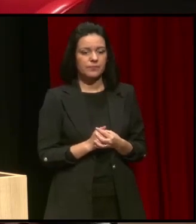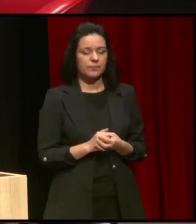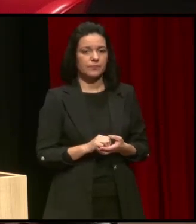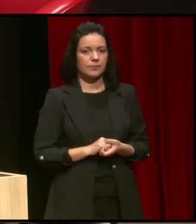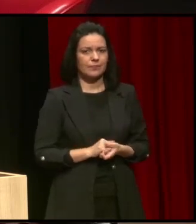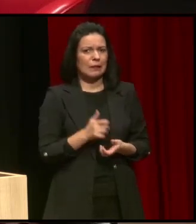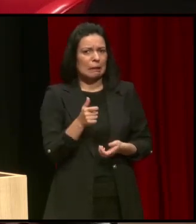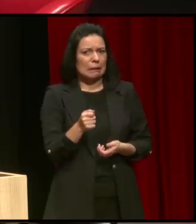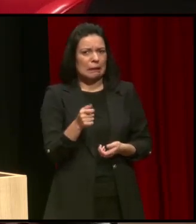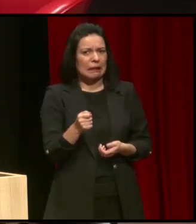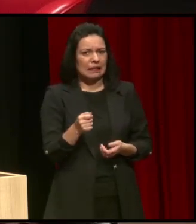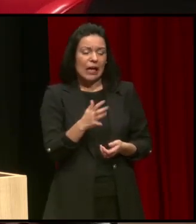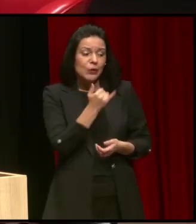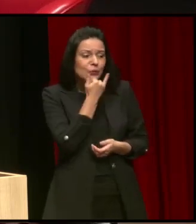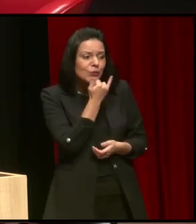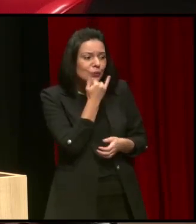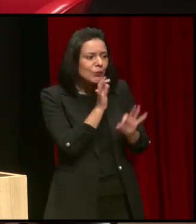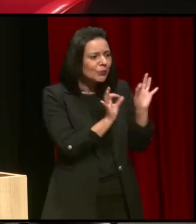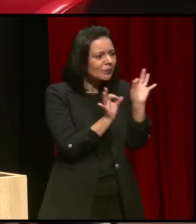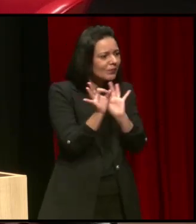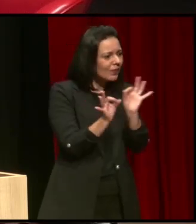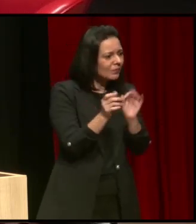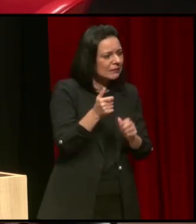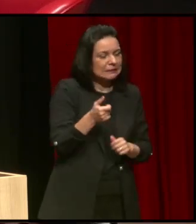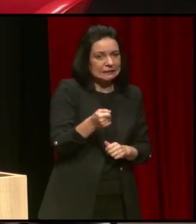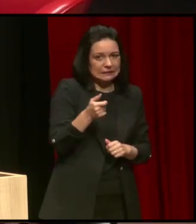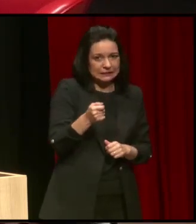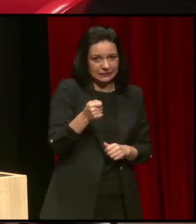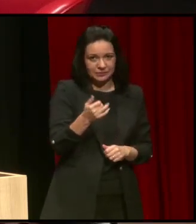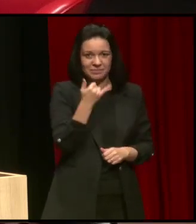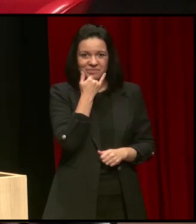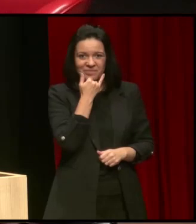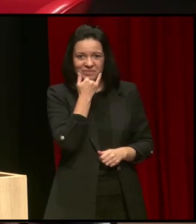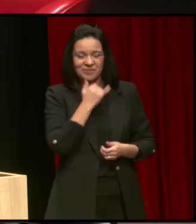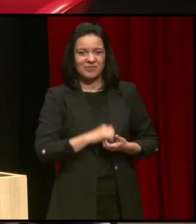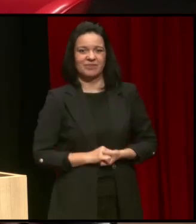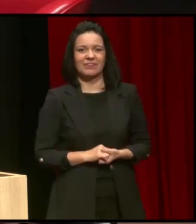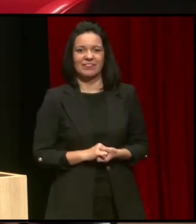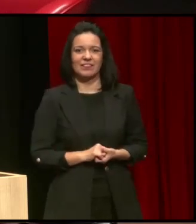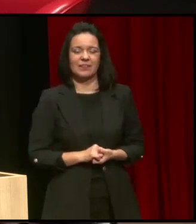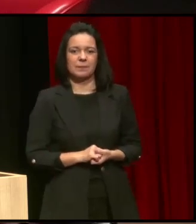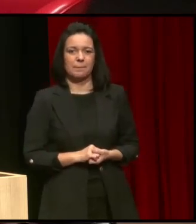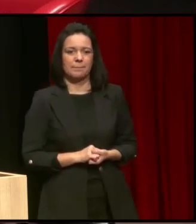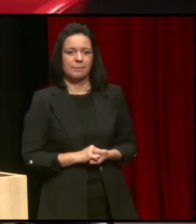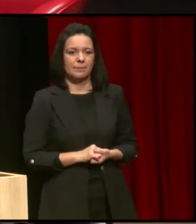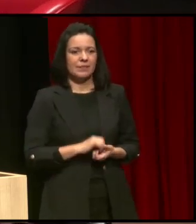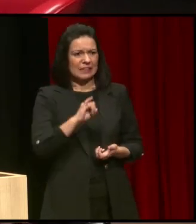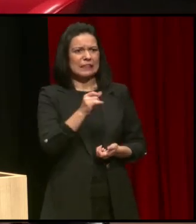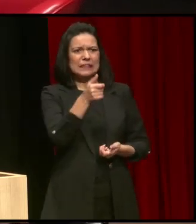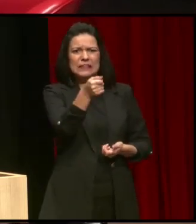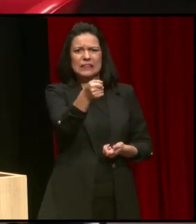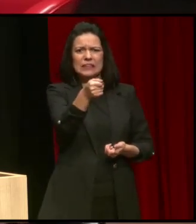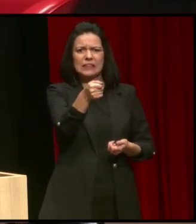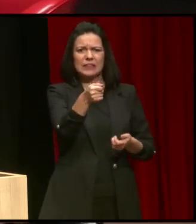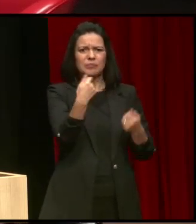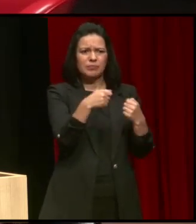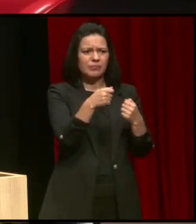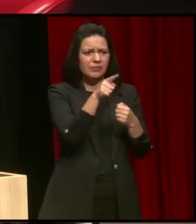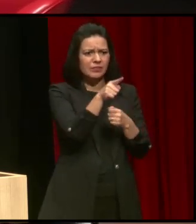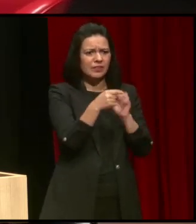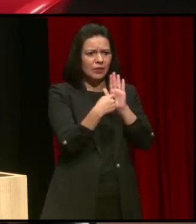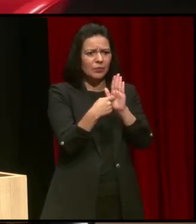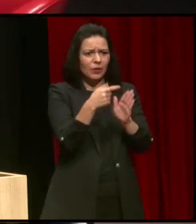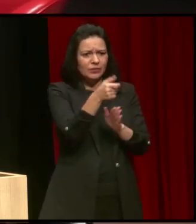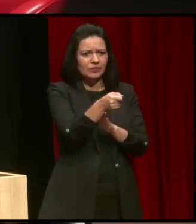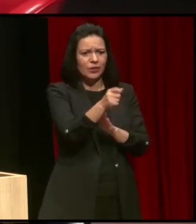Eu vou ter que me acostumar com isso aqui, peço desculpa aí, gente, no início. Quando eu quiser mudar, gente, eu aponto para lá, aponto para